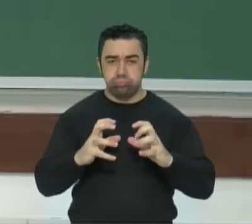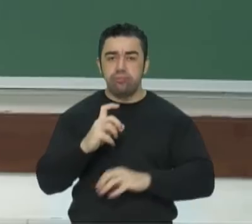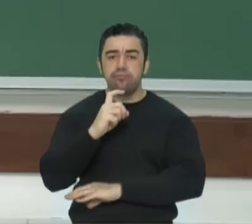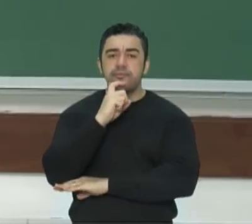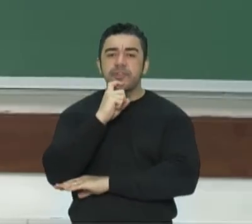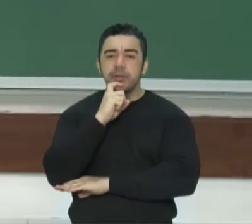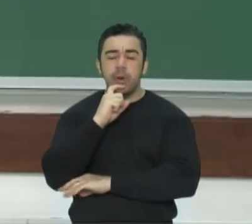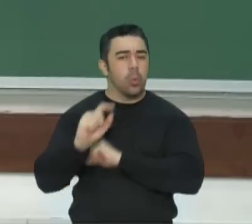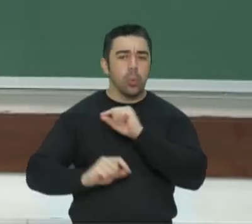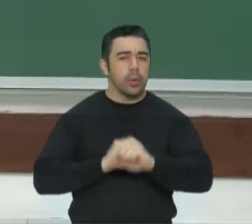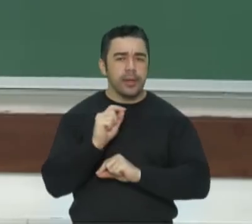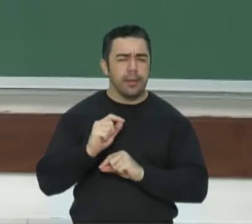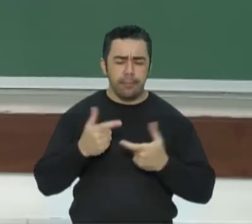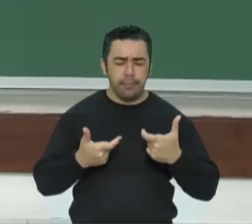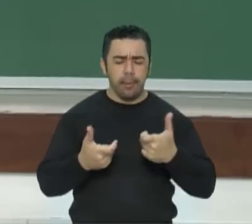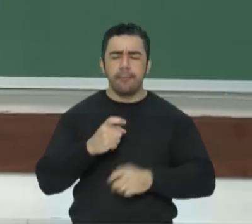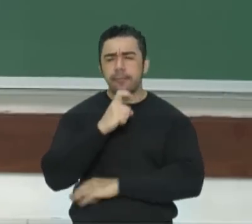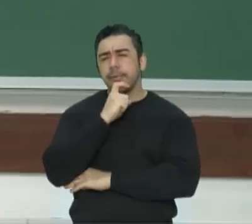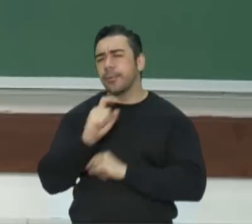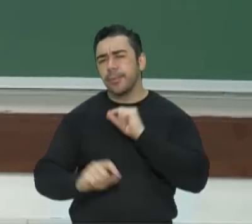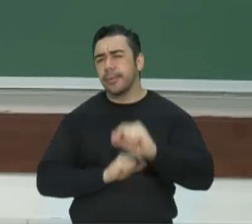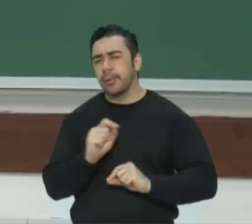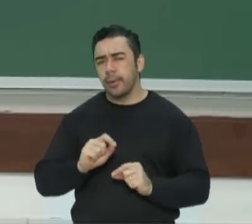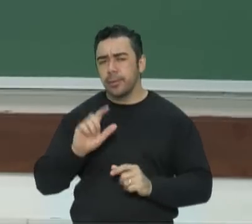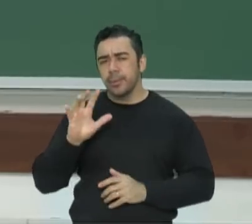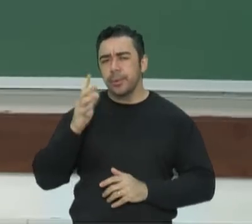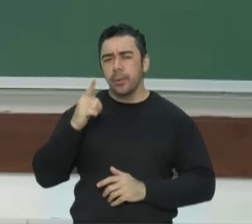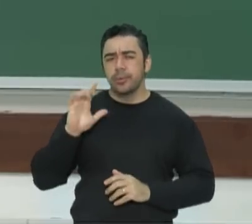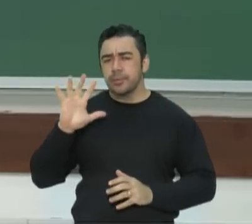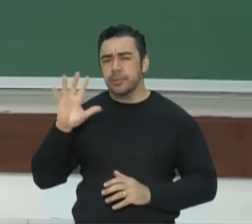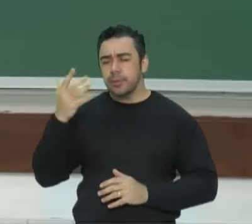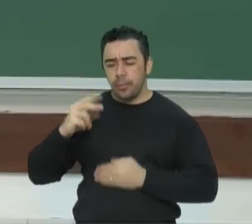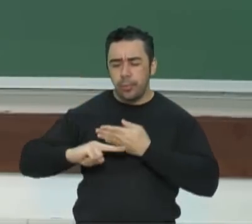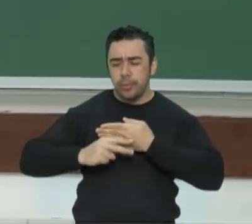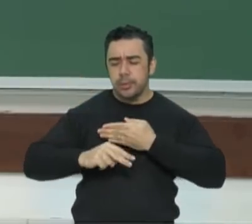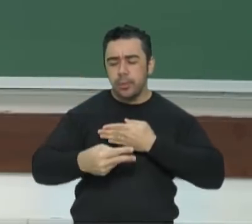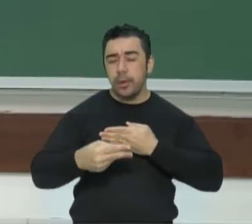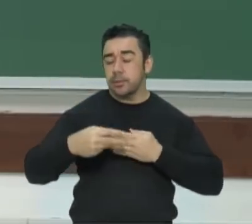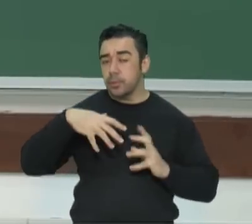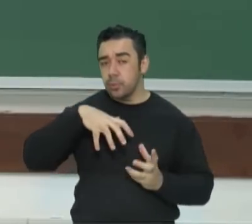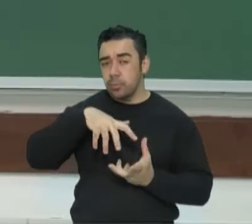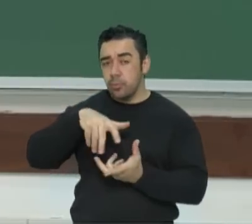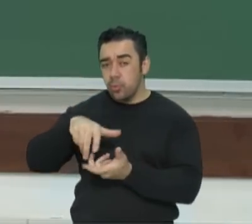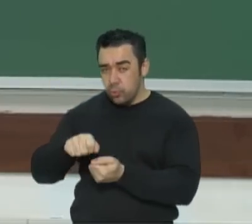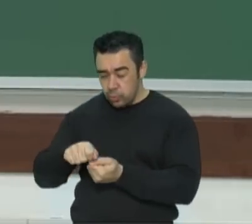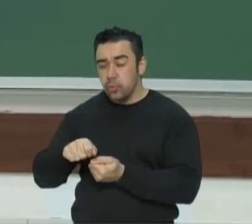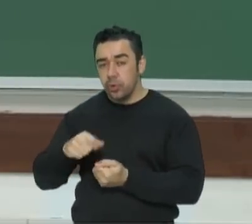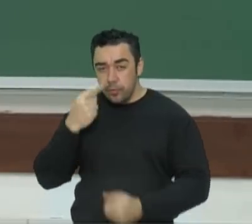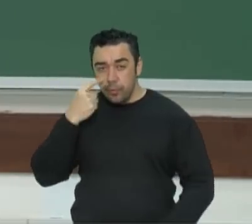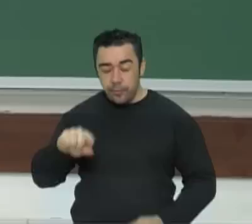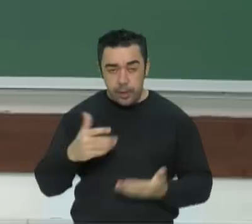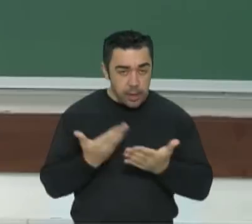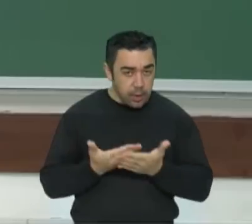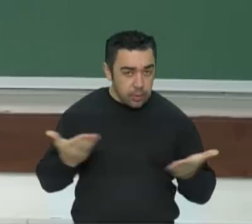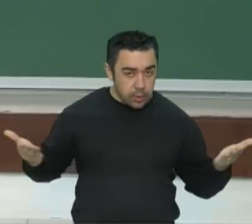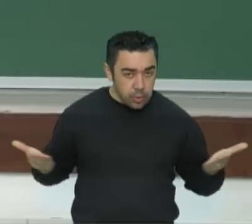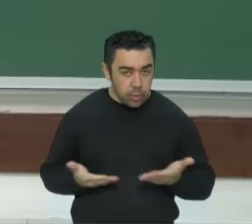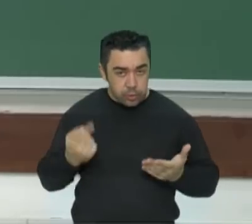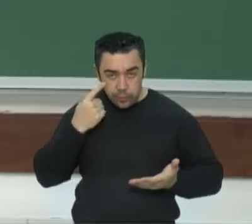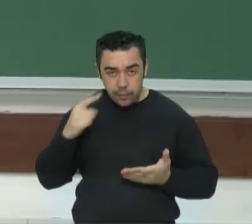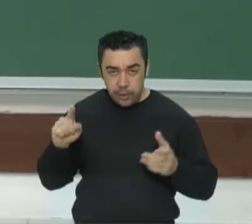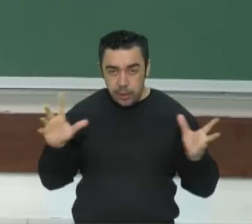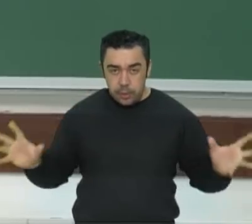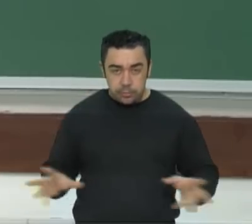que foi a Guerra Fria e os impactos dessa Guerra Fria no mundo. Vamos ver isso na aula de hoje,